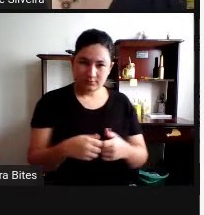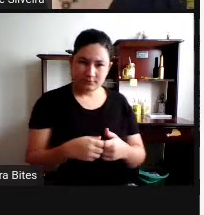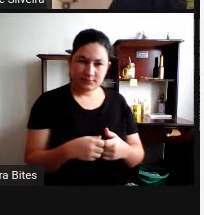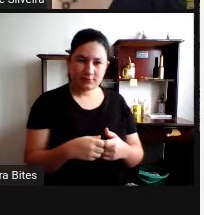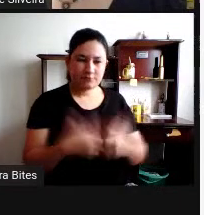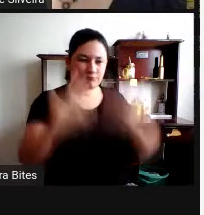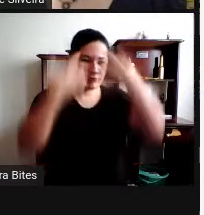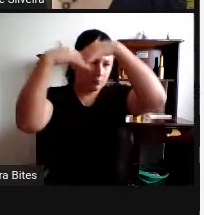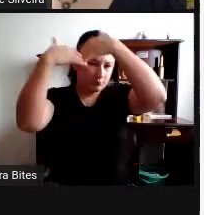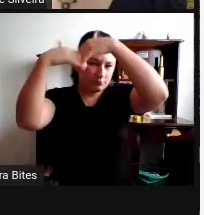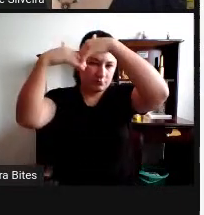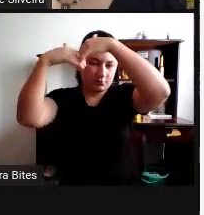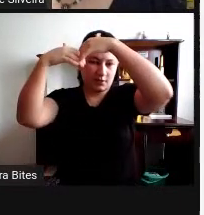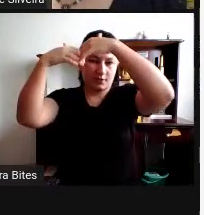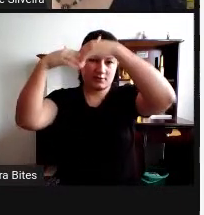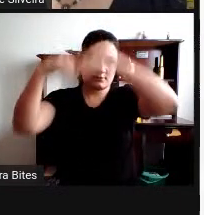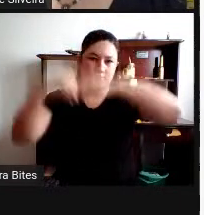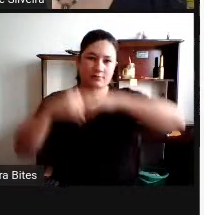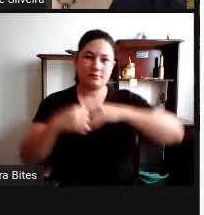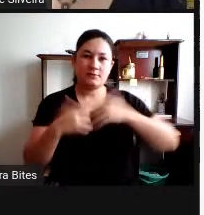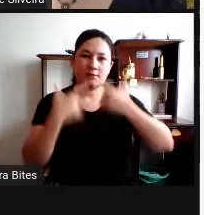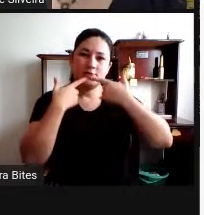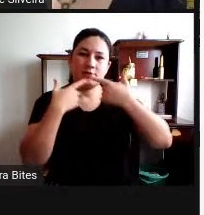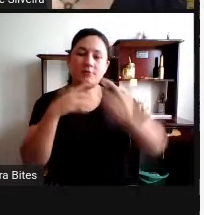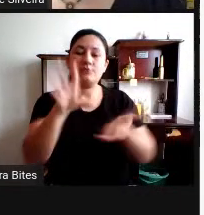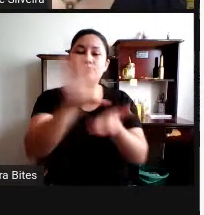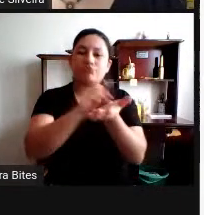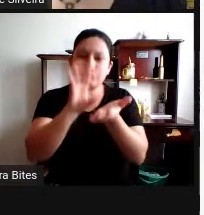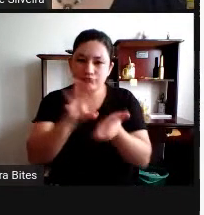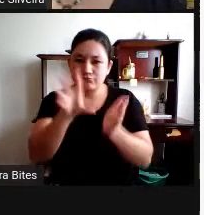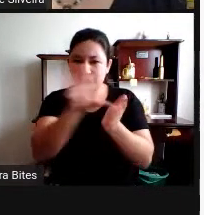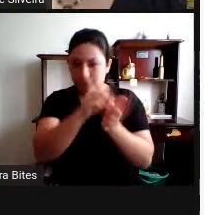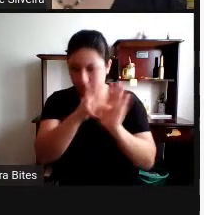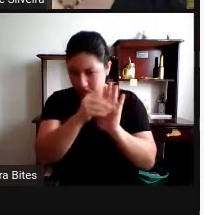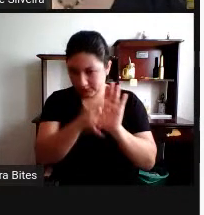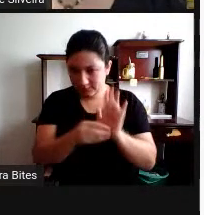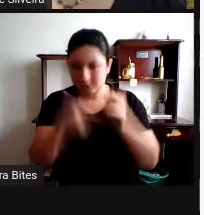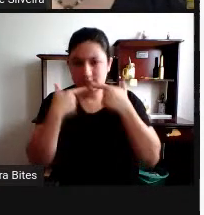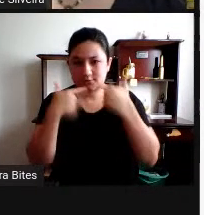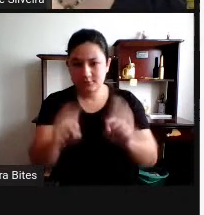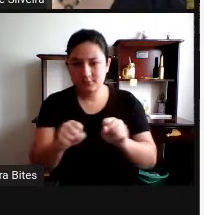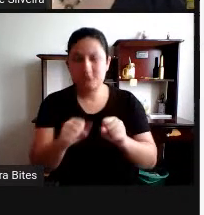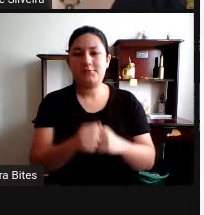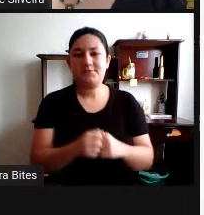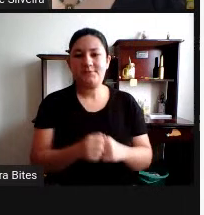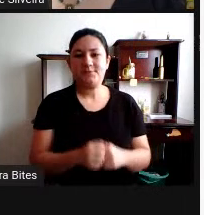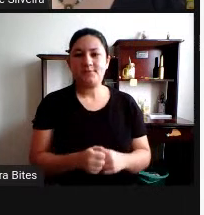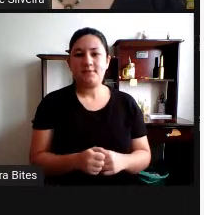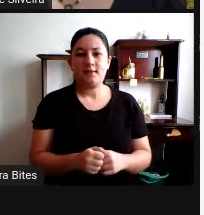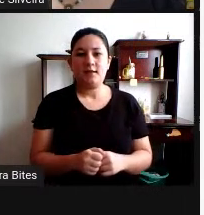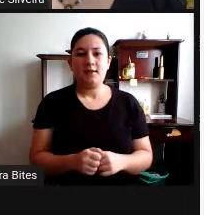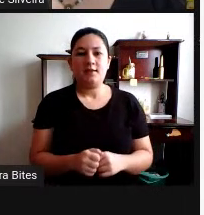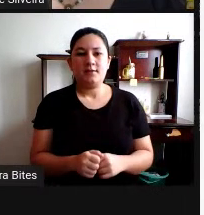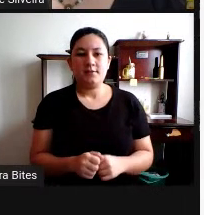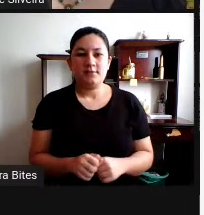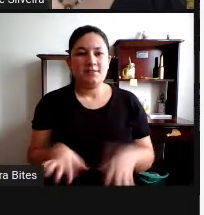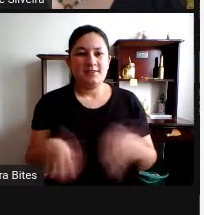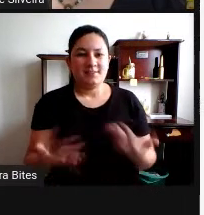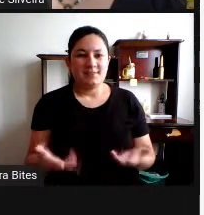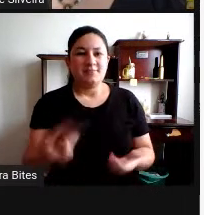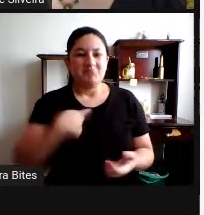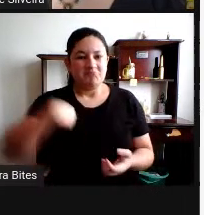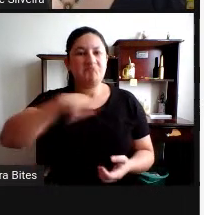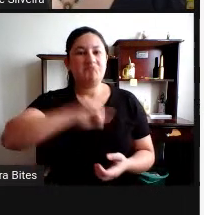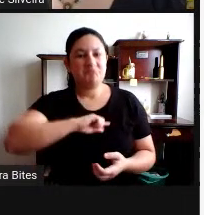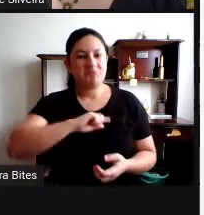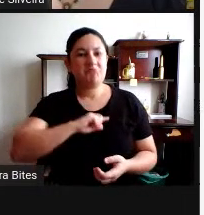Sabemos que existe a formação institucional de um linguista. É isso que nós estamos fazendo nesse momento, nós estamos no espaço institucional.